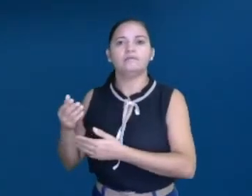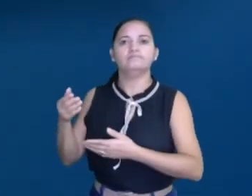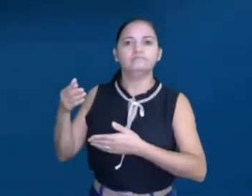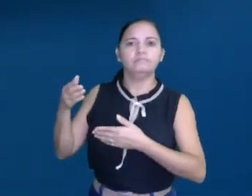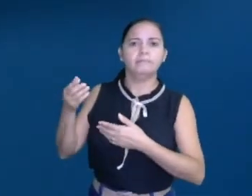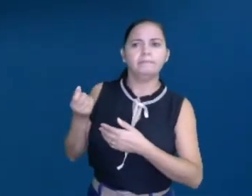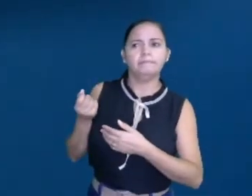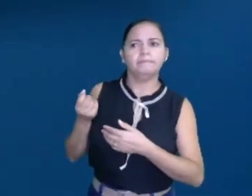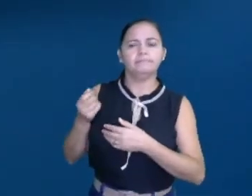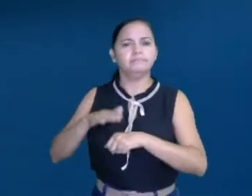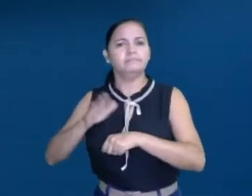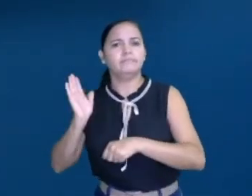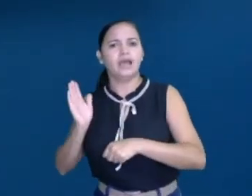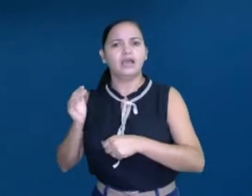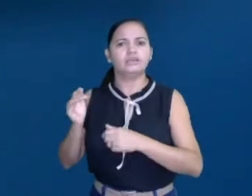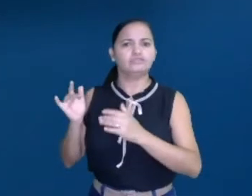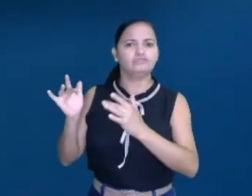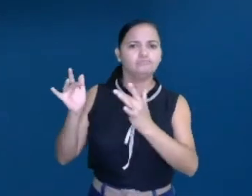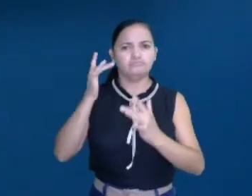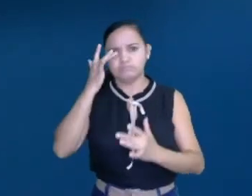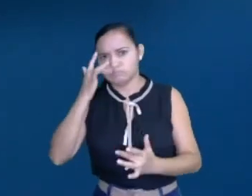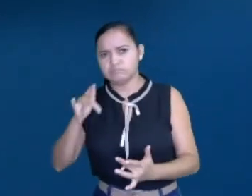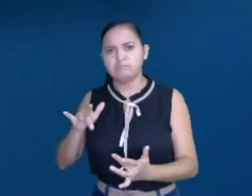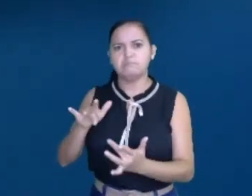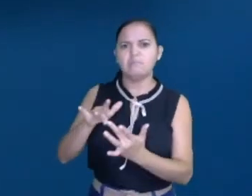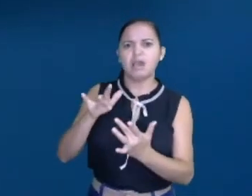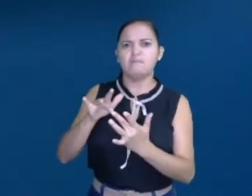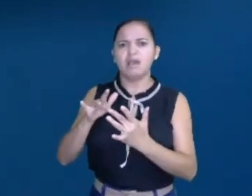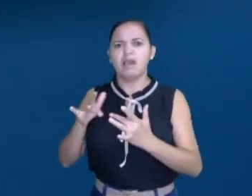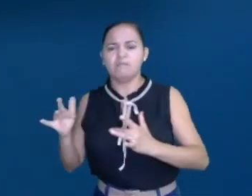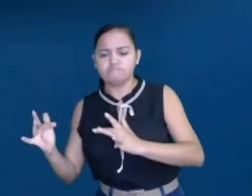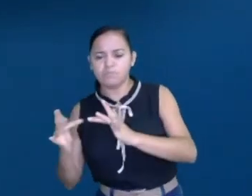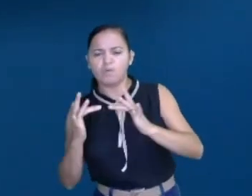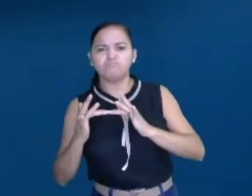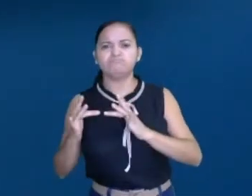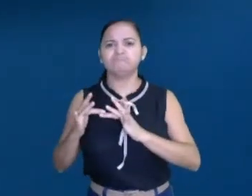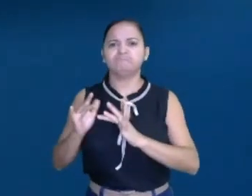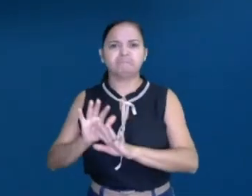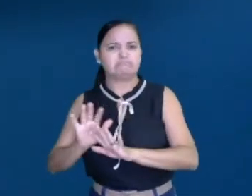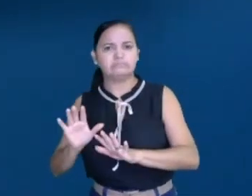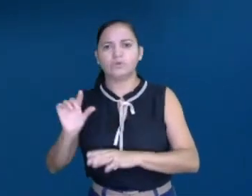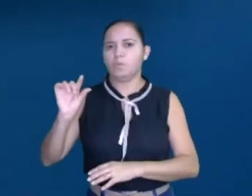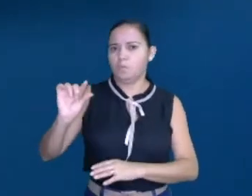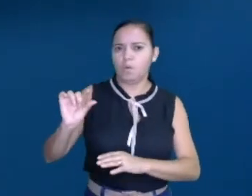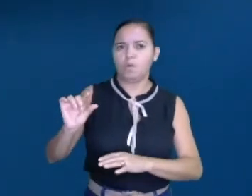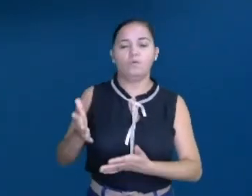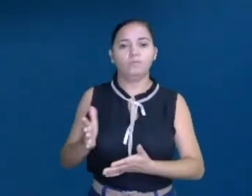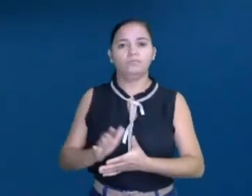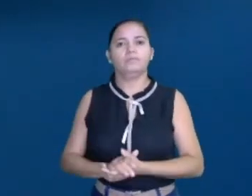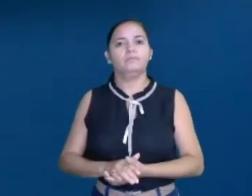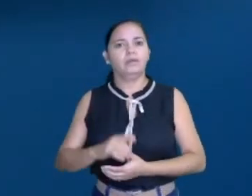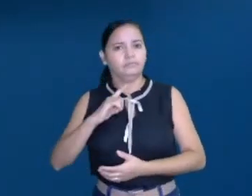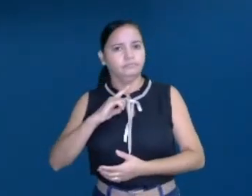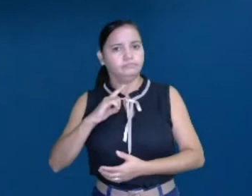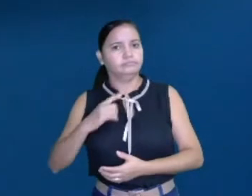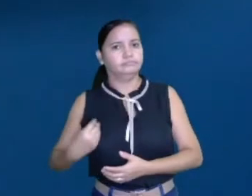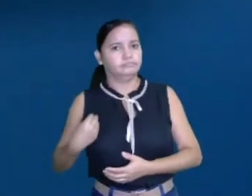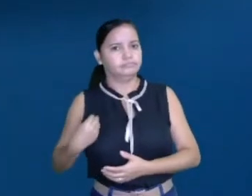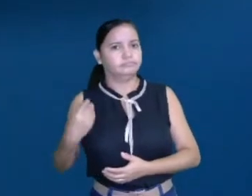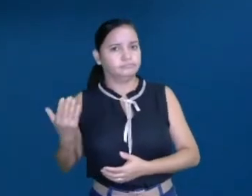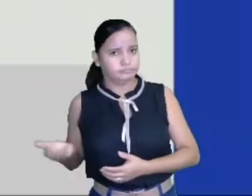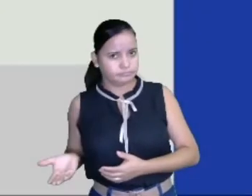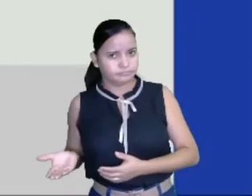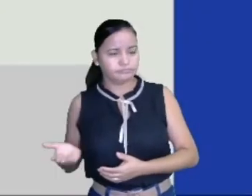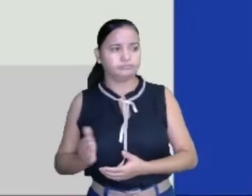pessoas que não são tão afins da gente, que a gente não tem intimidade, não tem abertura, mas que a gente conhece e sabe que eles existem.